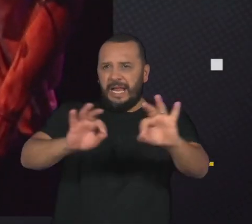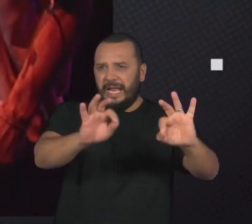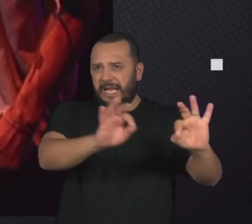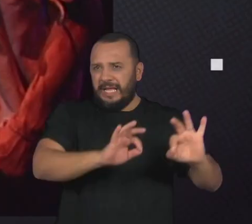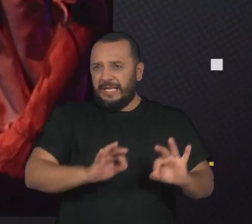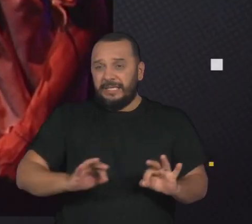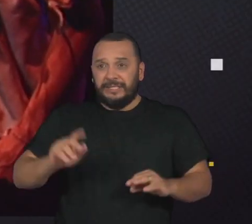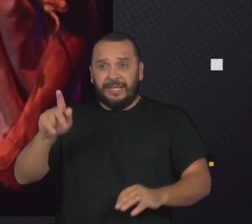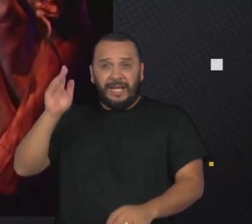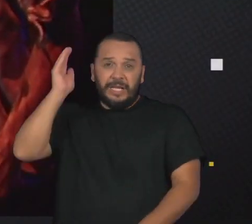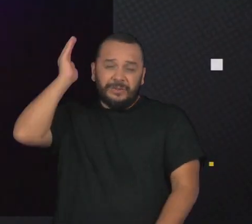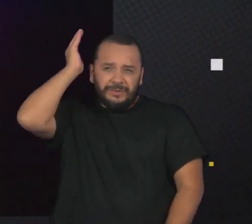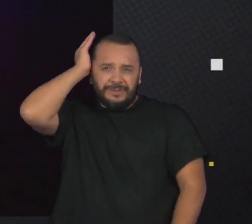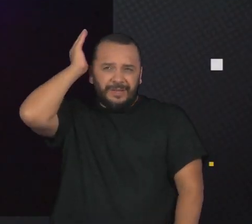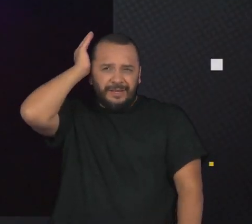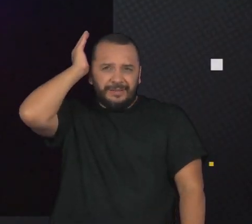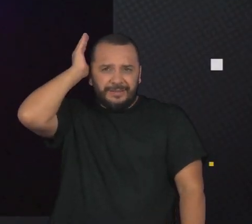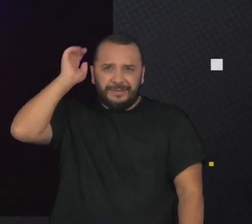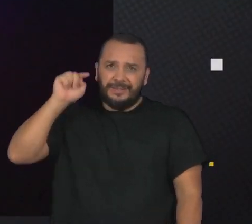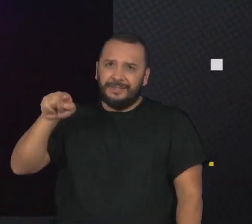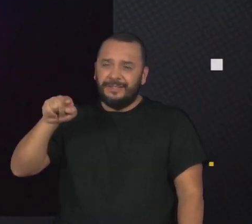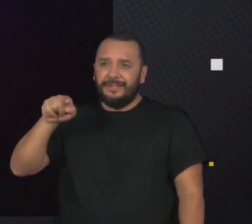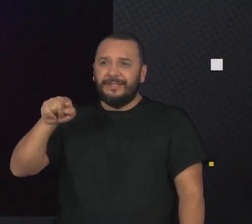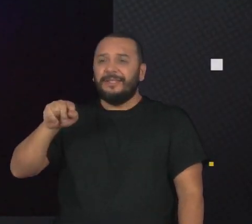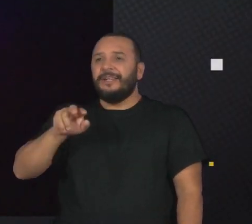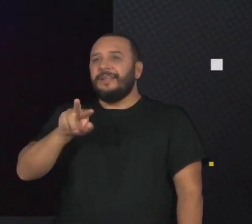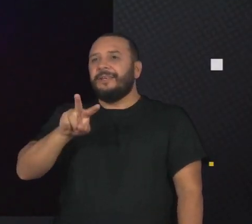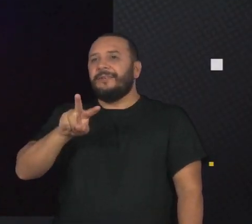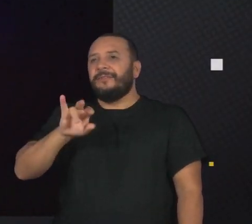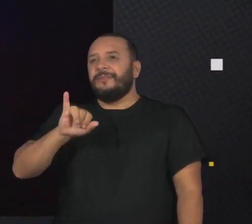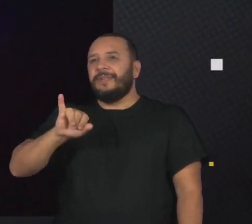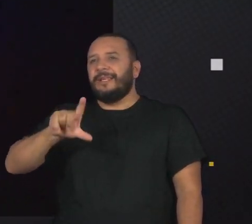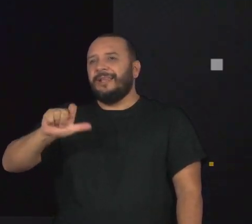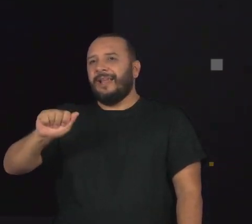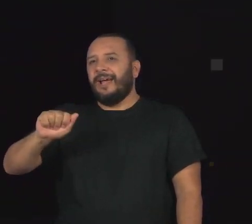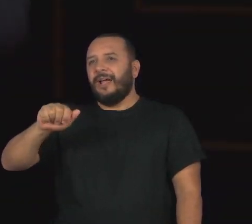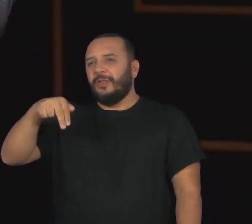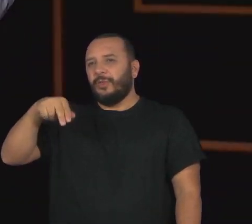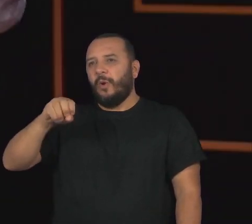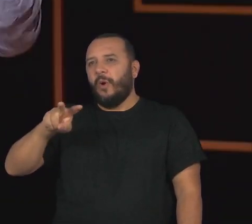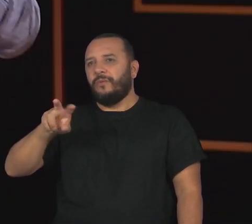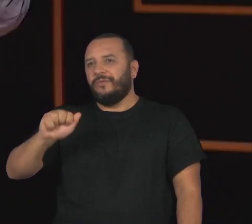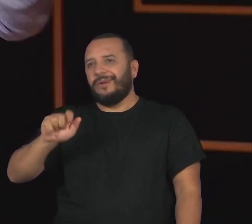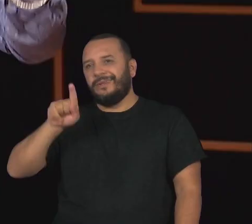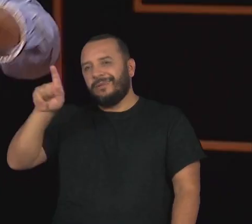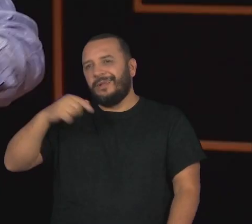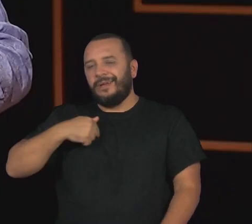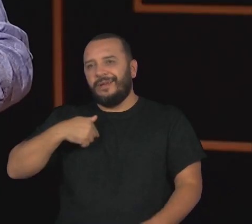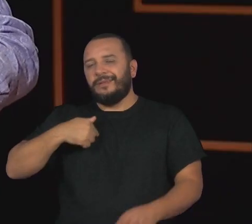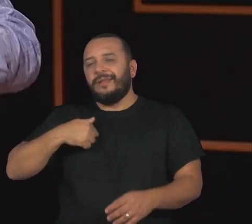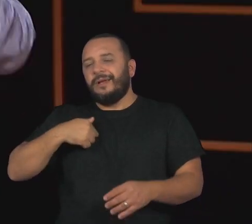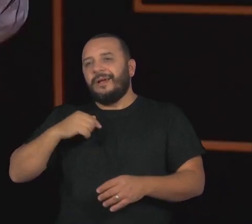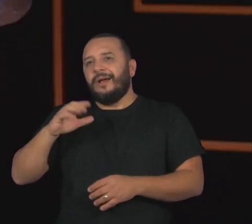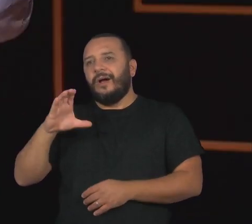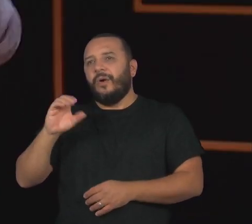no Sesc... o Sesc Vila Nova, né, que é o Sesc Consolação. Então foi assim minha entrada no mundo do grande